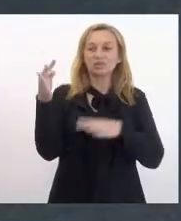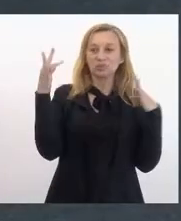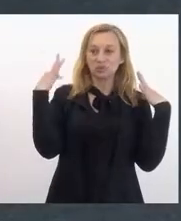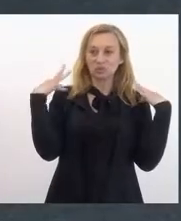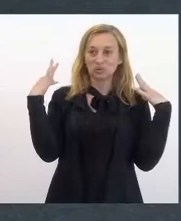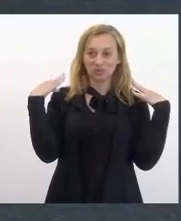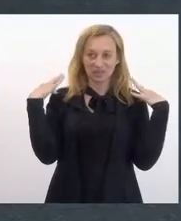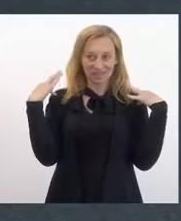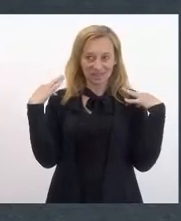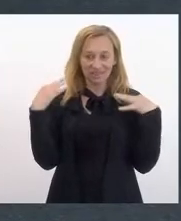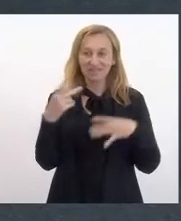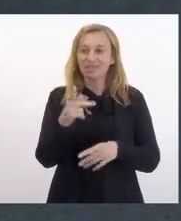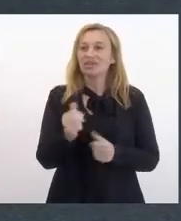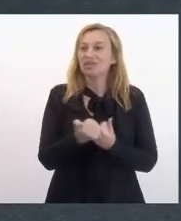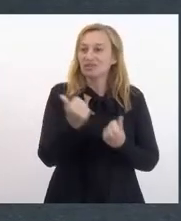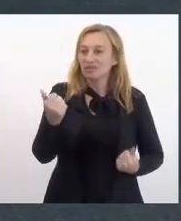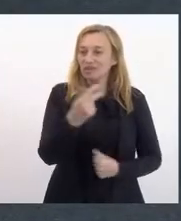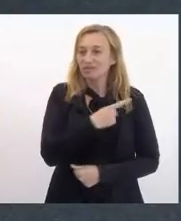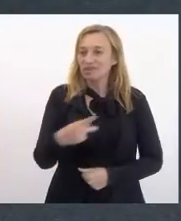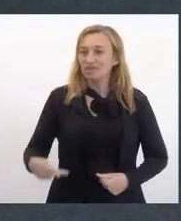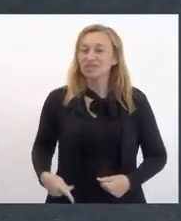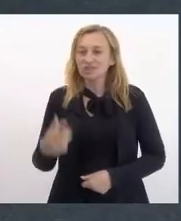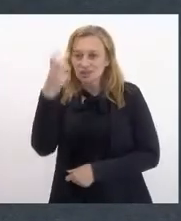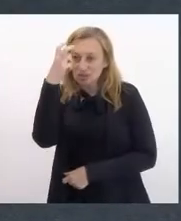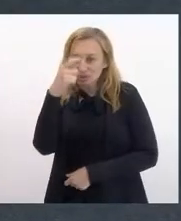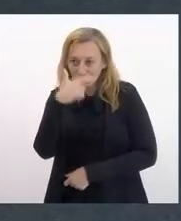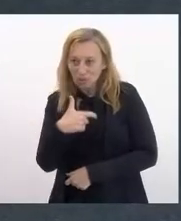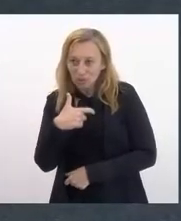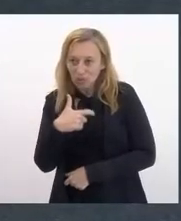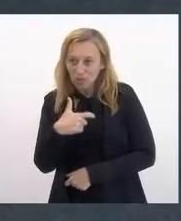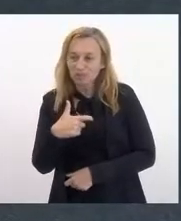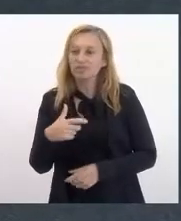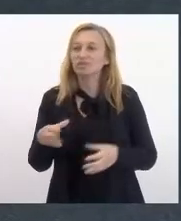como vice-presidente que sou da Comissão de Turismo,